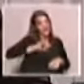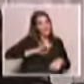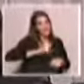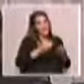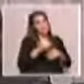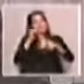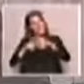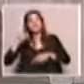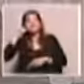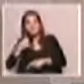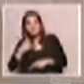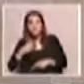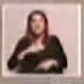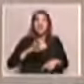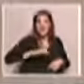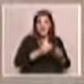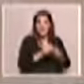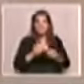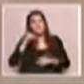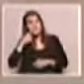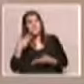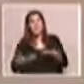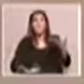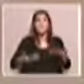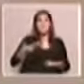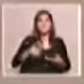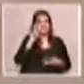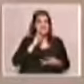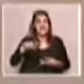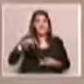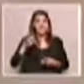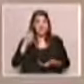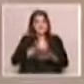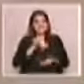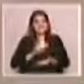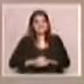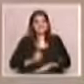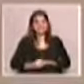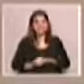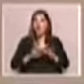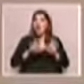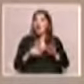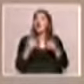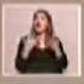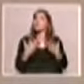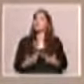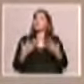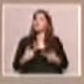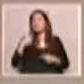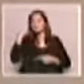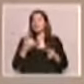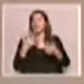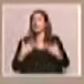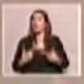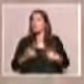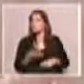associado com o vinho. Olha, portanto, que não sei se queijo e vinho, a Maria está ali a tomar muitas notas, muito freneticamente. Porque não, estava a fazer contas. Ah, quantas calorias é que...